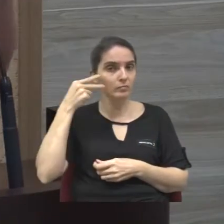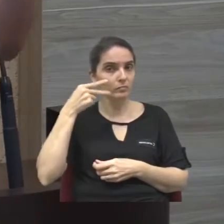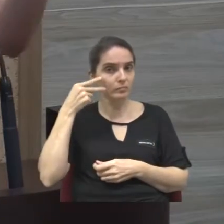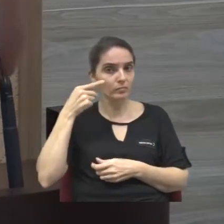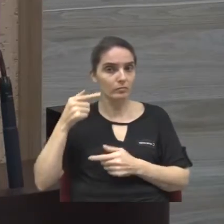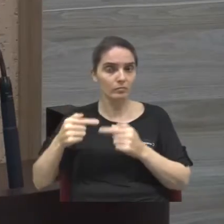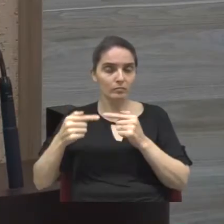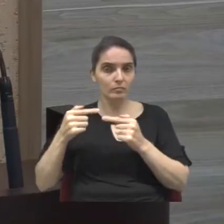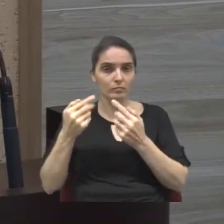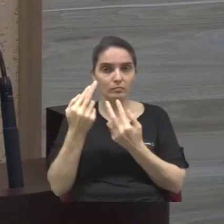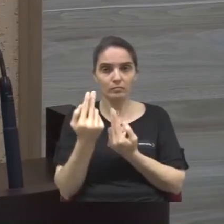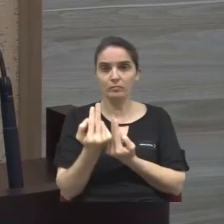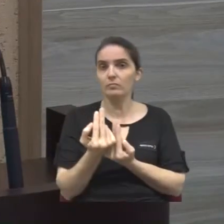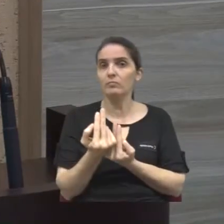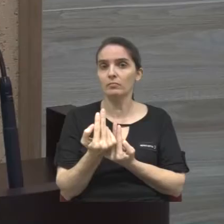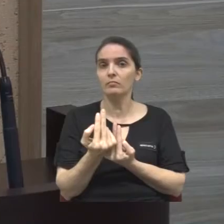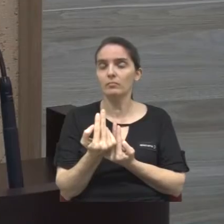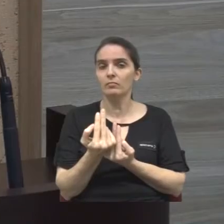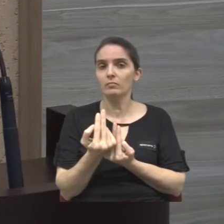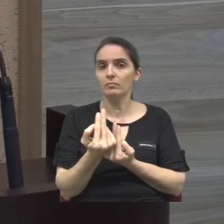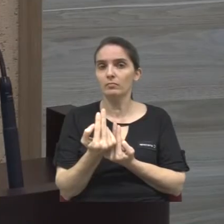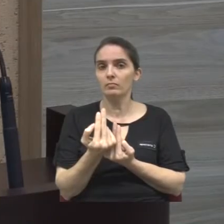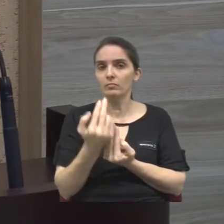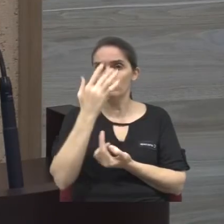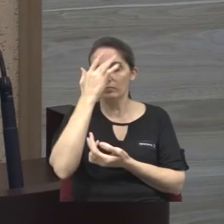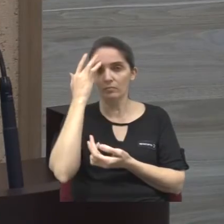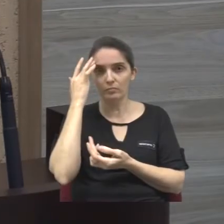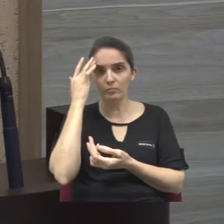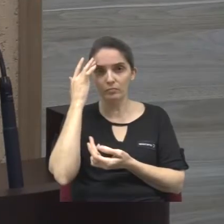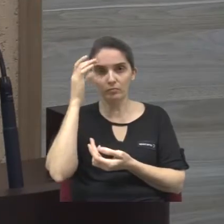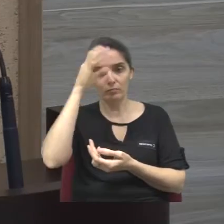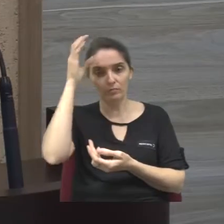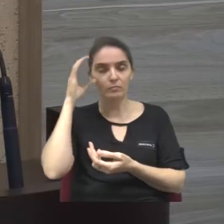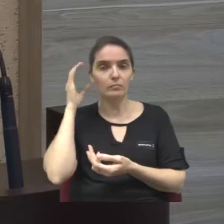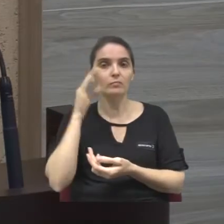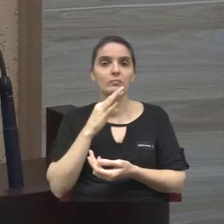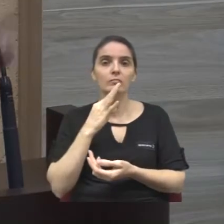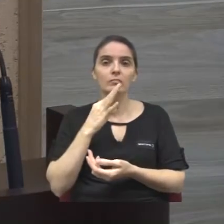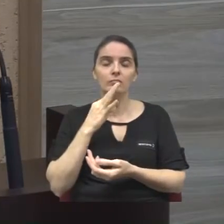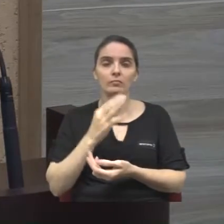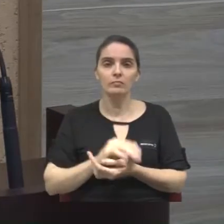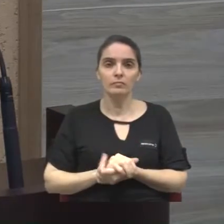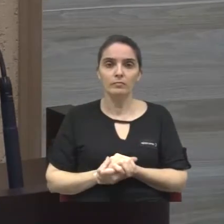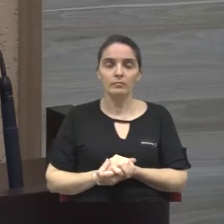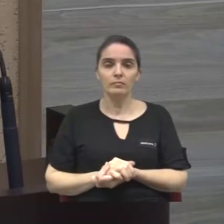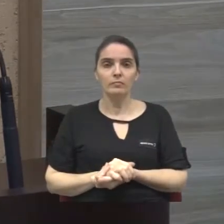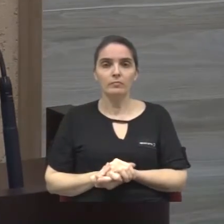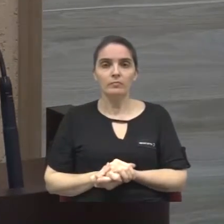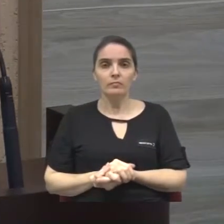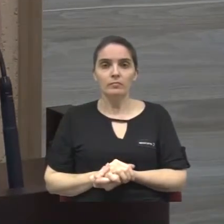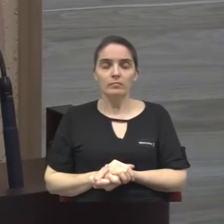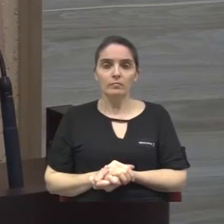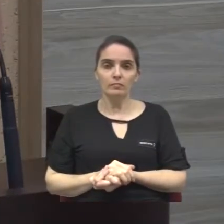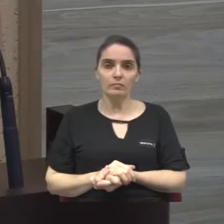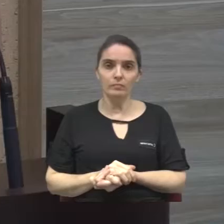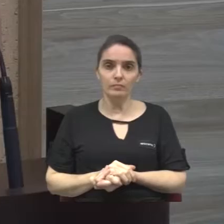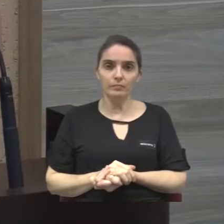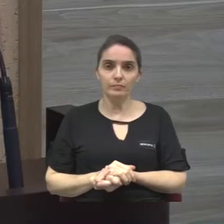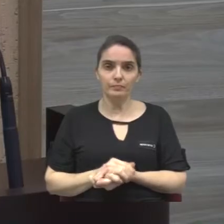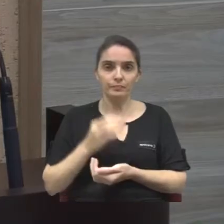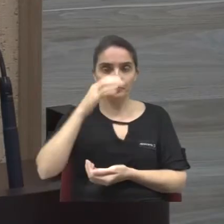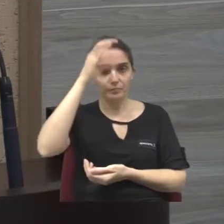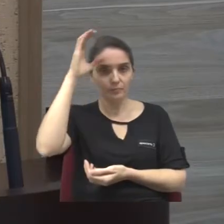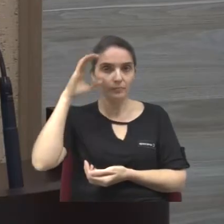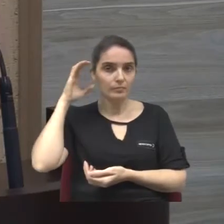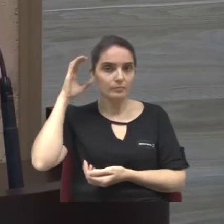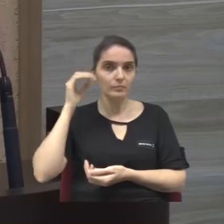ao cidadão que eu conhecia. E daí, neguei inúmeras vezes voto ao pastor Newton,